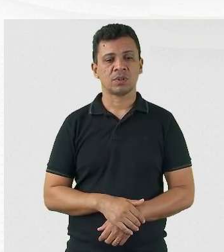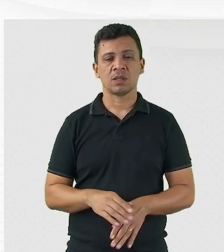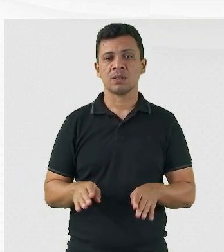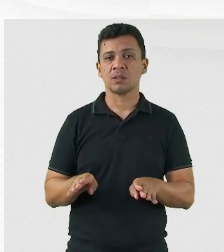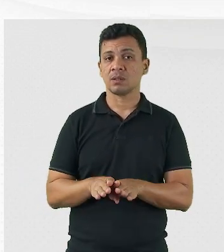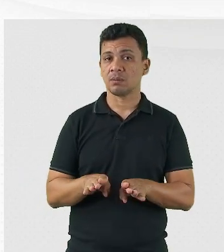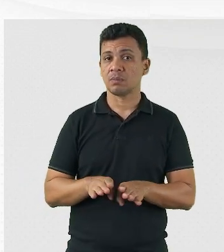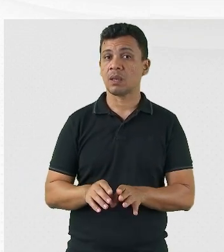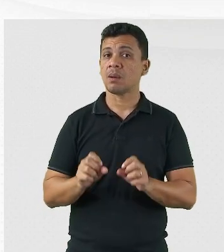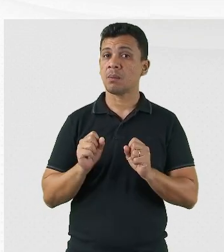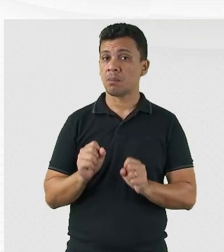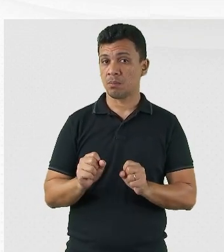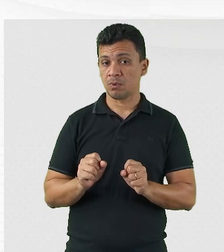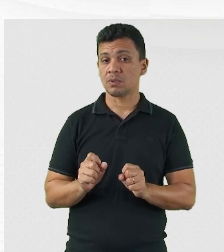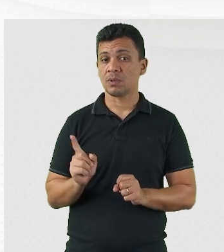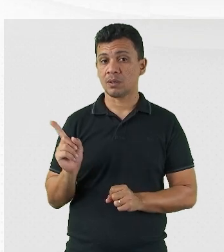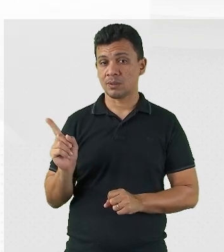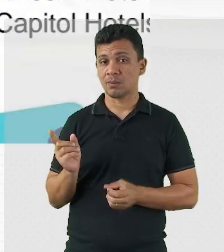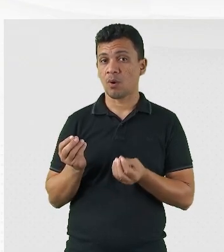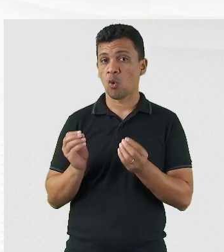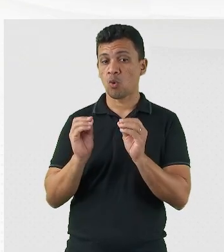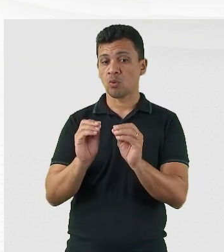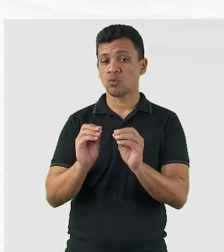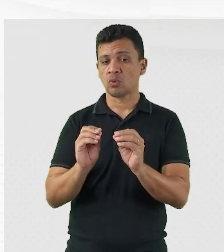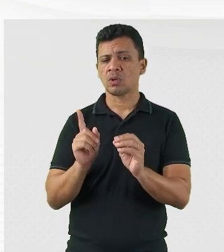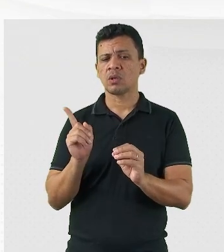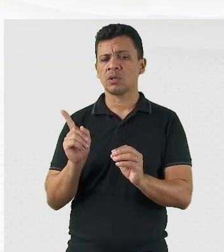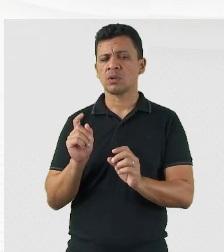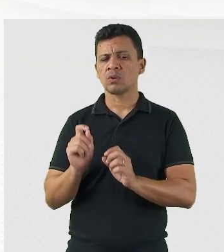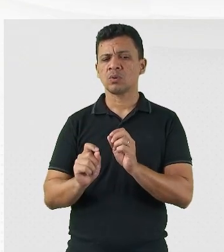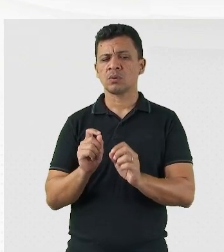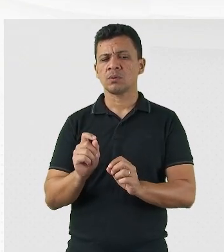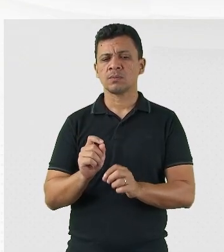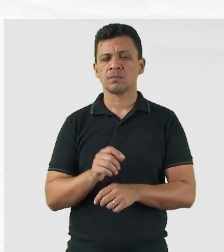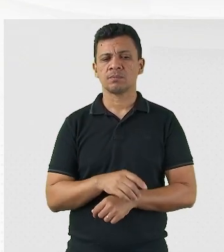também poderia colocar aqui a questão do